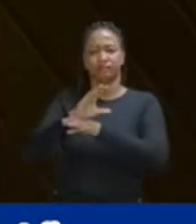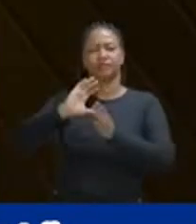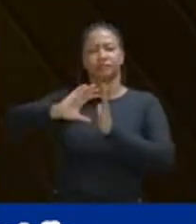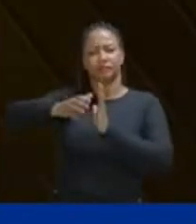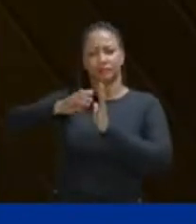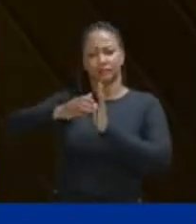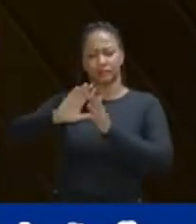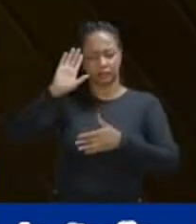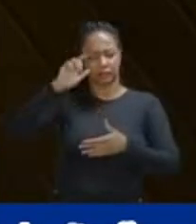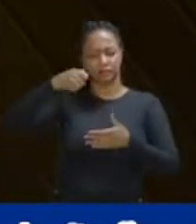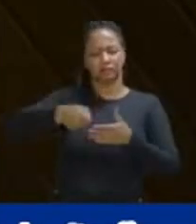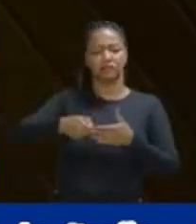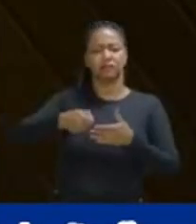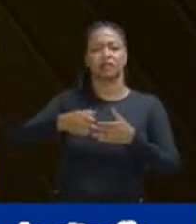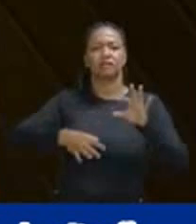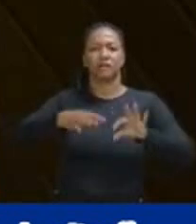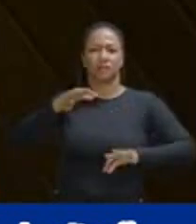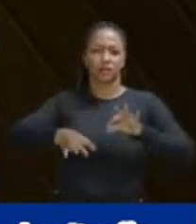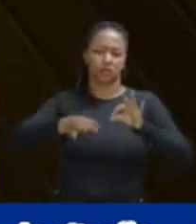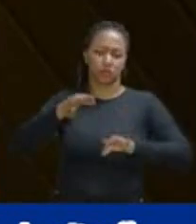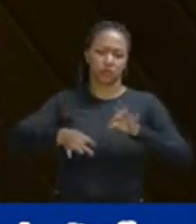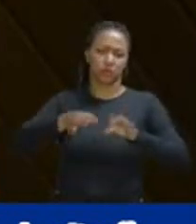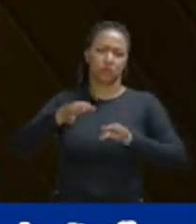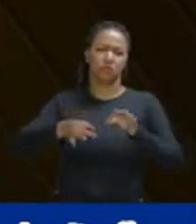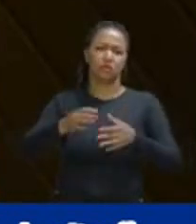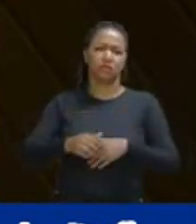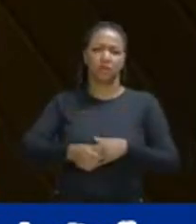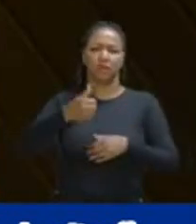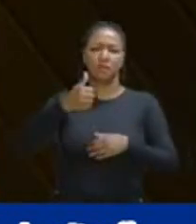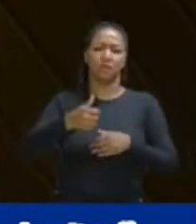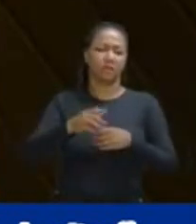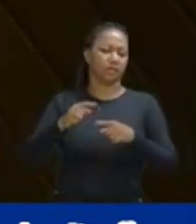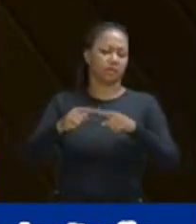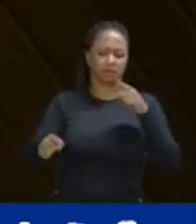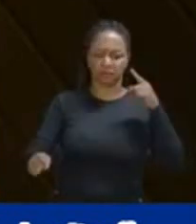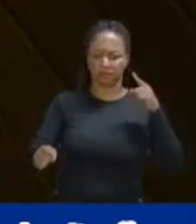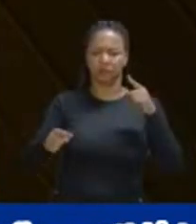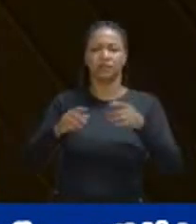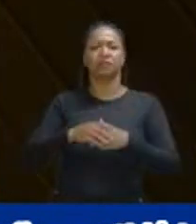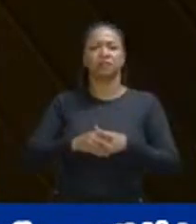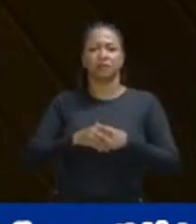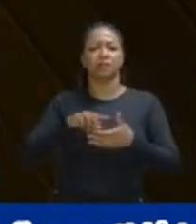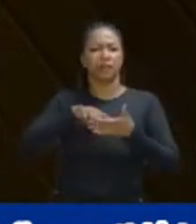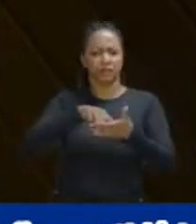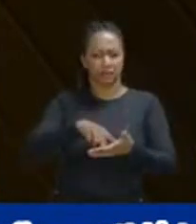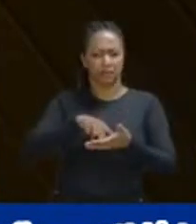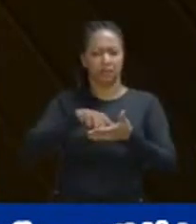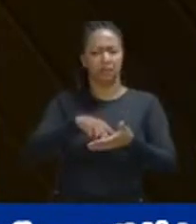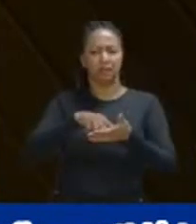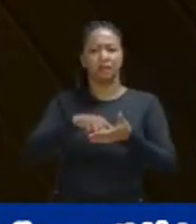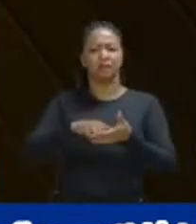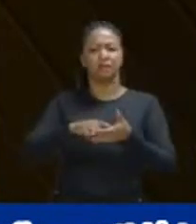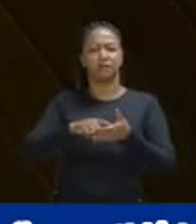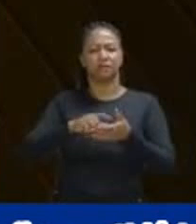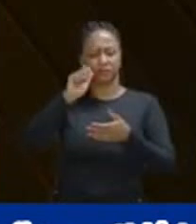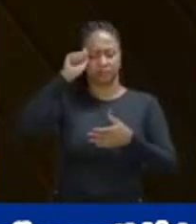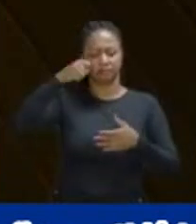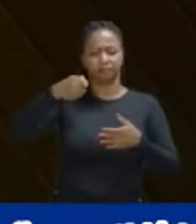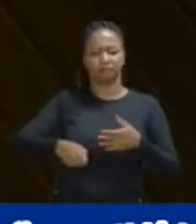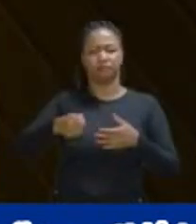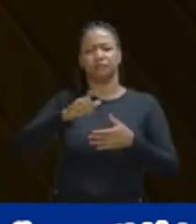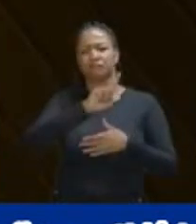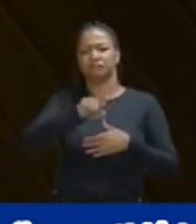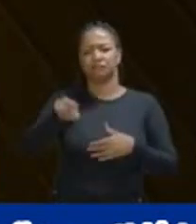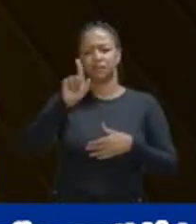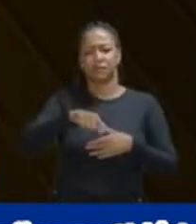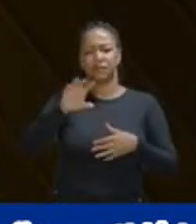da decisão, o juízo da primeira zona eleitoral indeferiu o pedido de ausência de citação e manteve os efeitos da sentença, a qual declarou